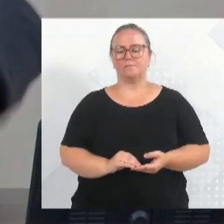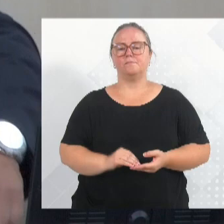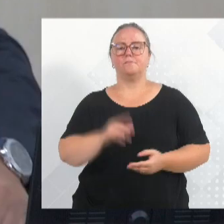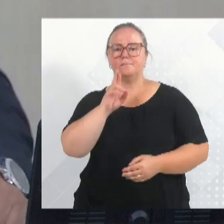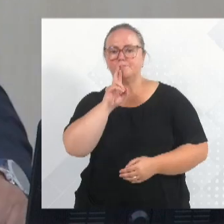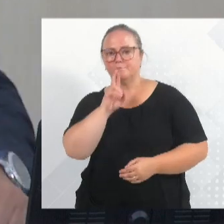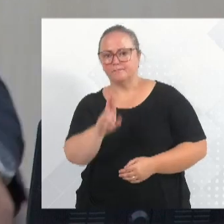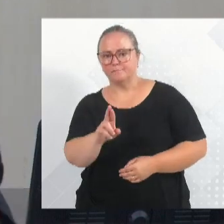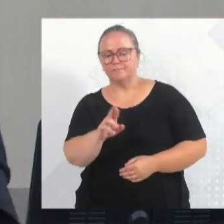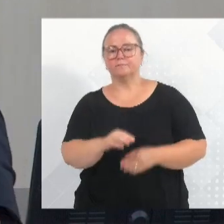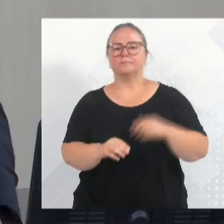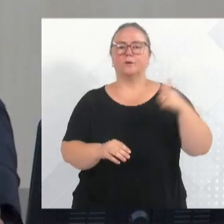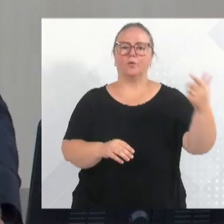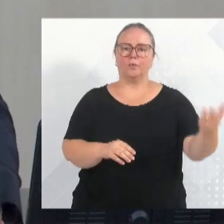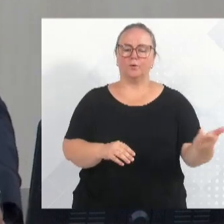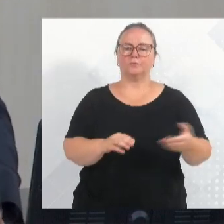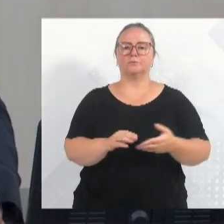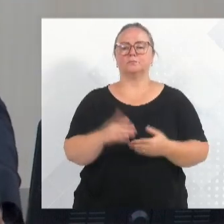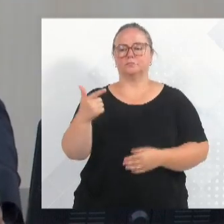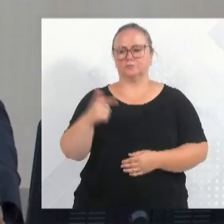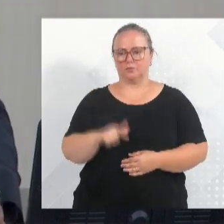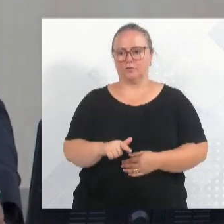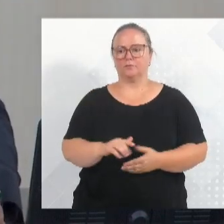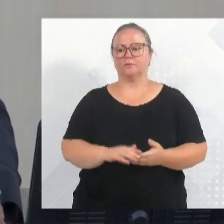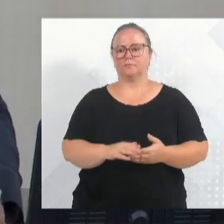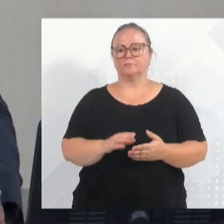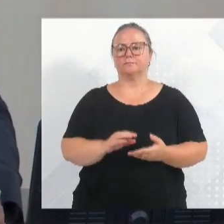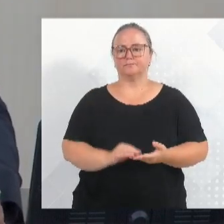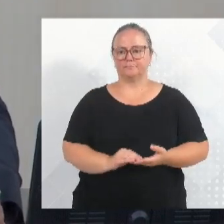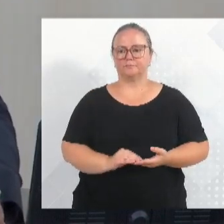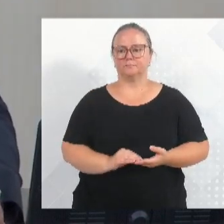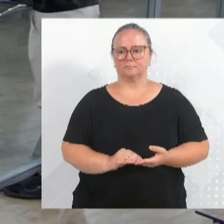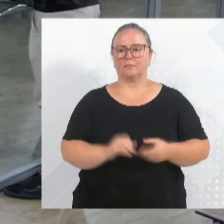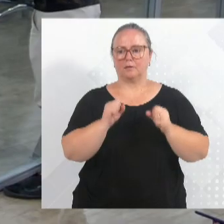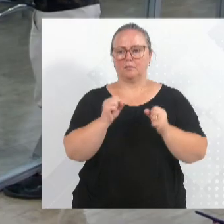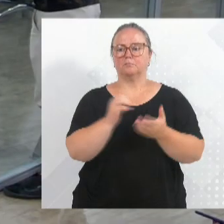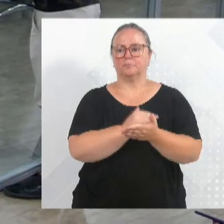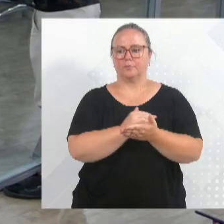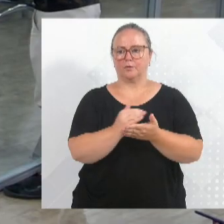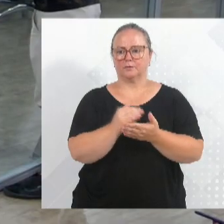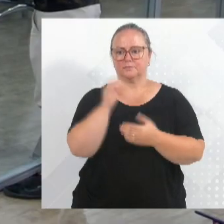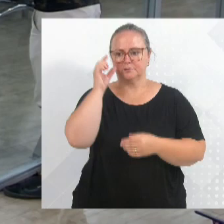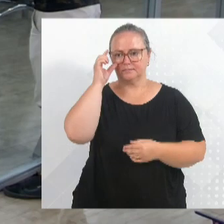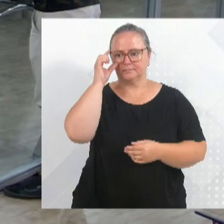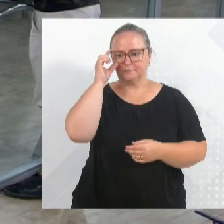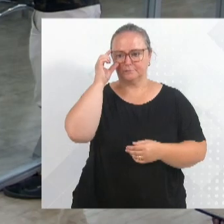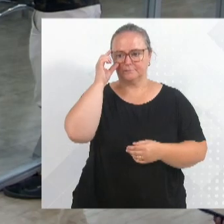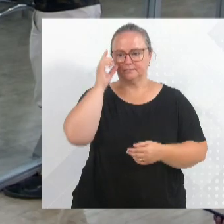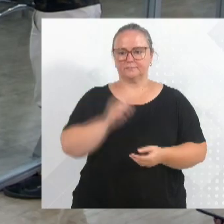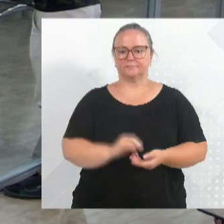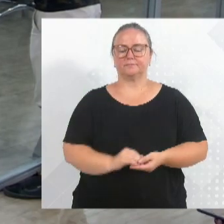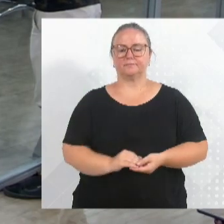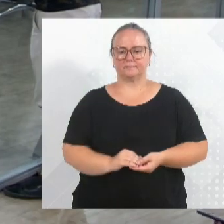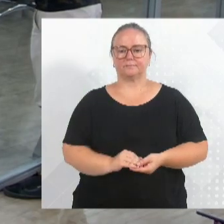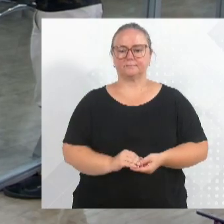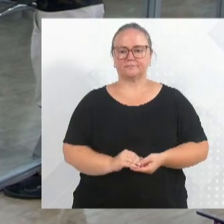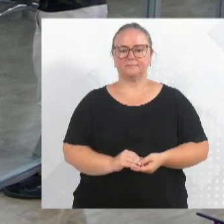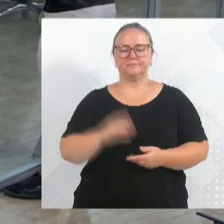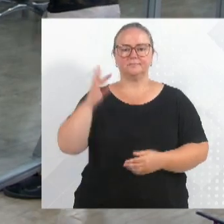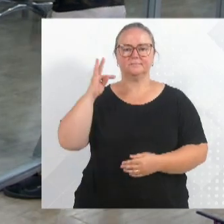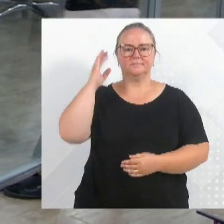responde, passa para o outro. Pode dar início àqueles que se sentirem à vontade. Vereador Emanuel Santos Tuca.